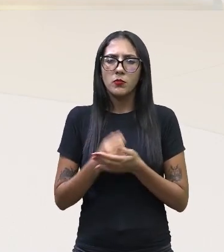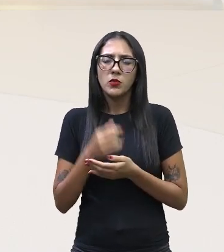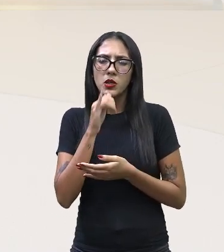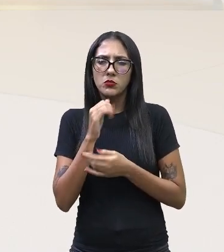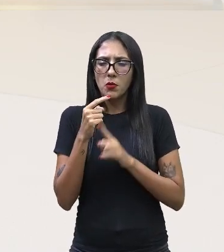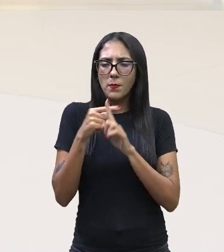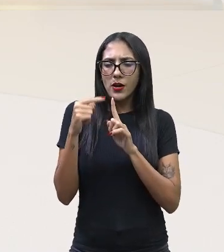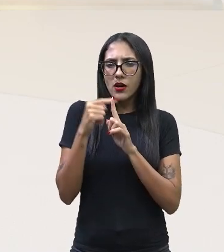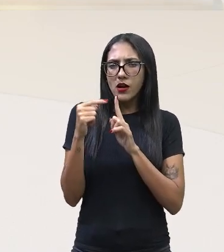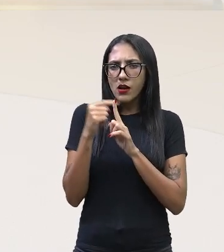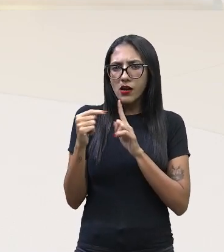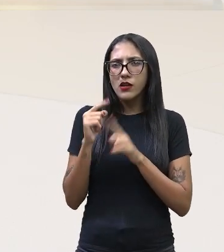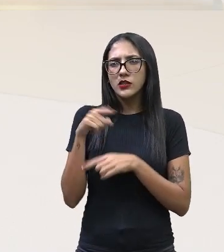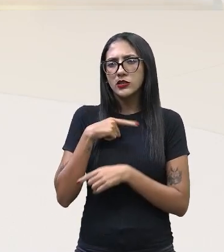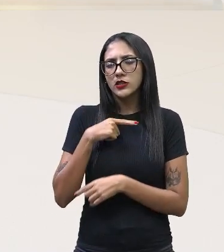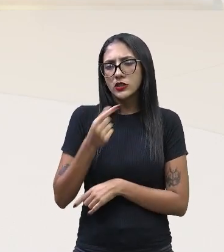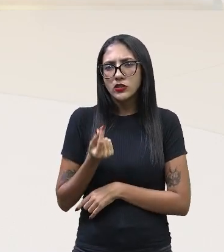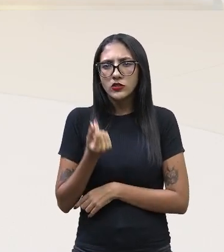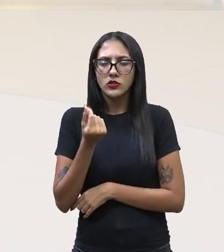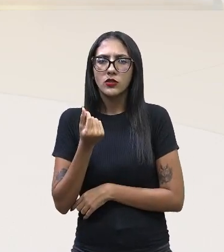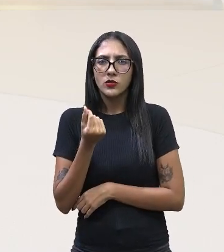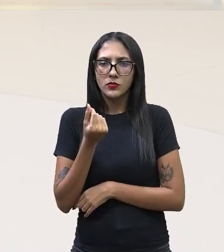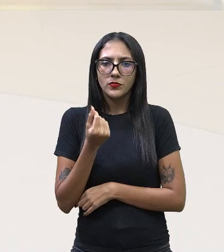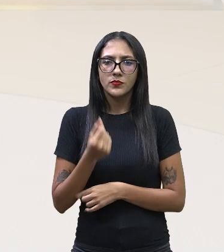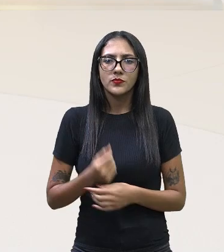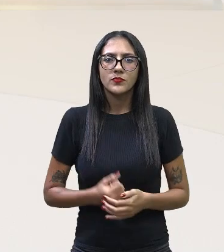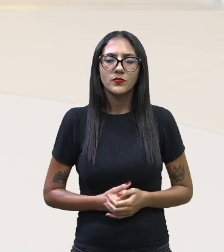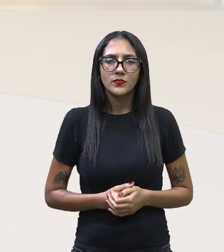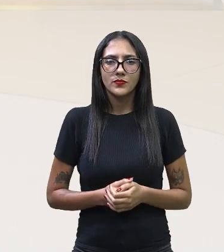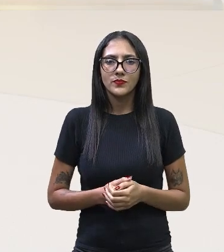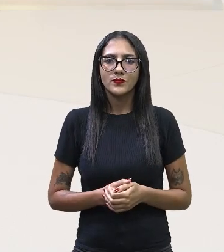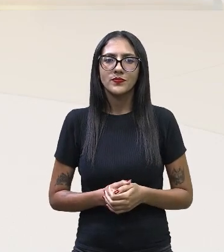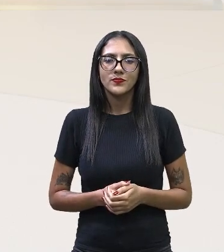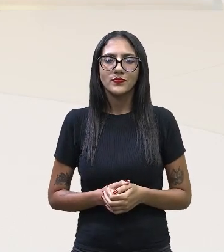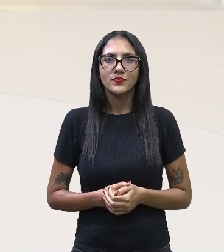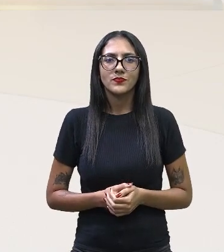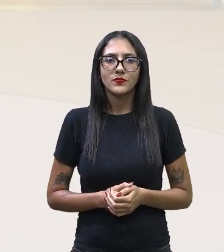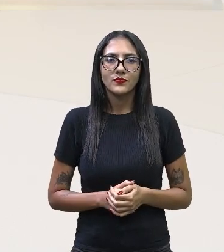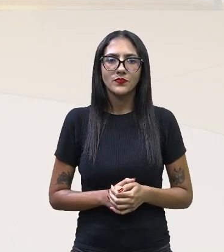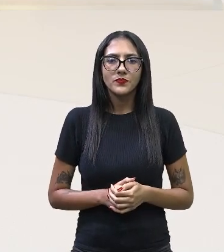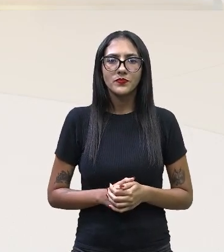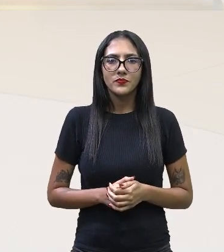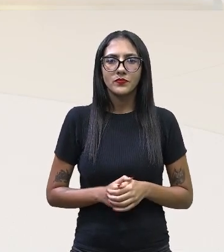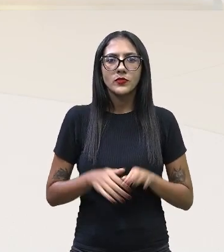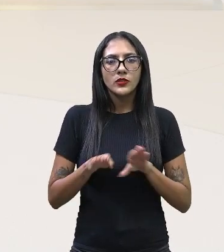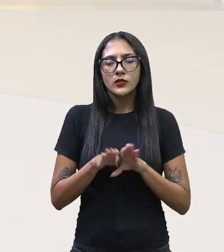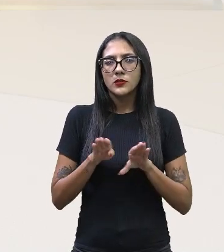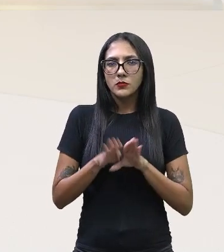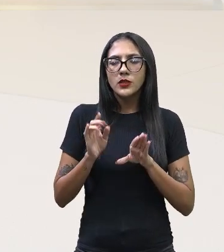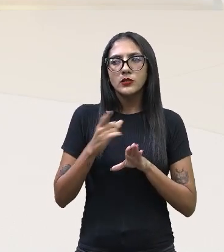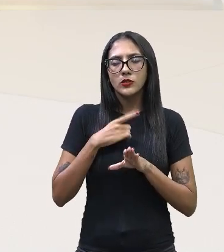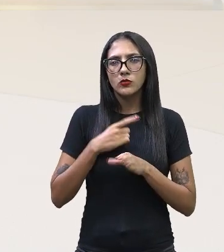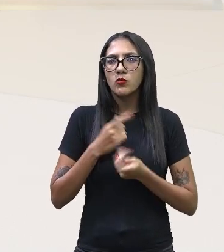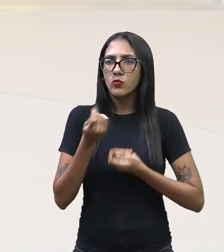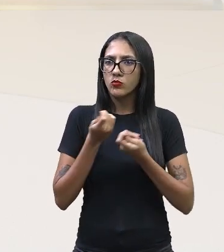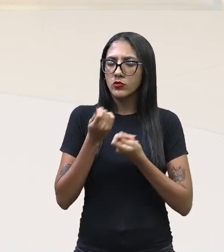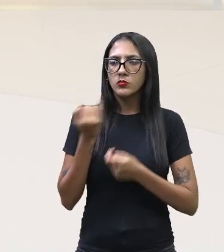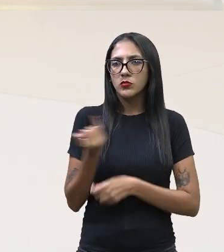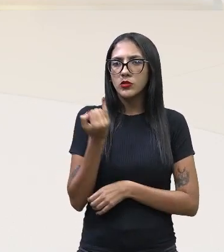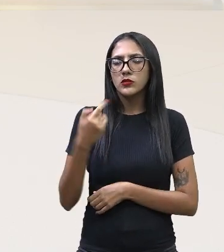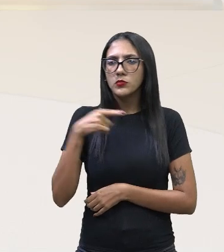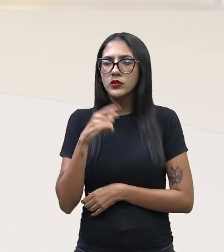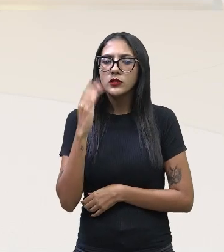como seu salário e não pegar ele como parte aí do seu salário, né? Tem uma coisa que é bom para a nossa educação financeira, não